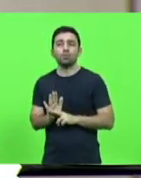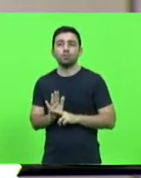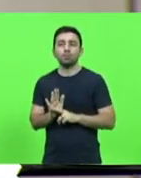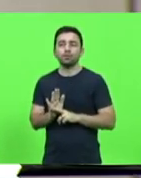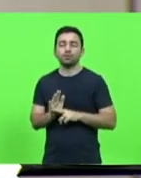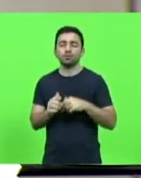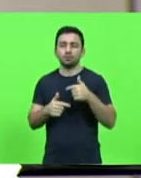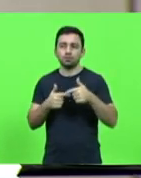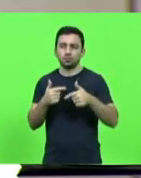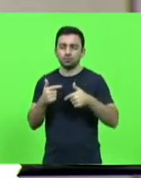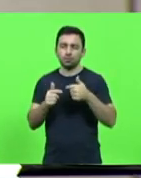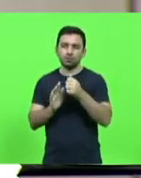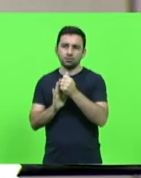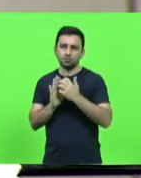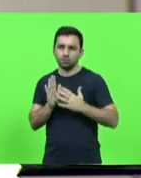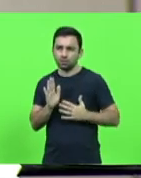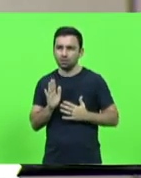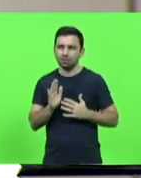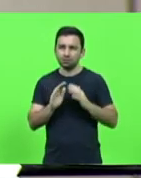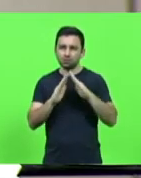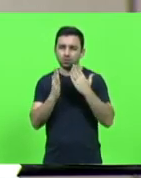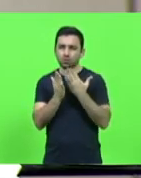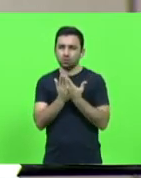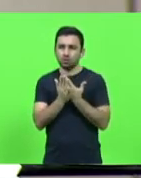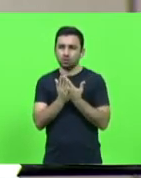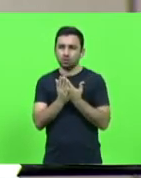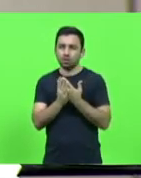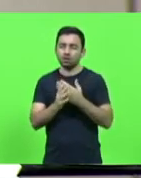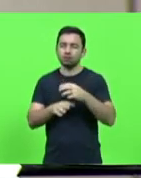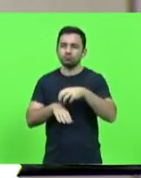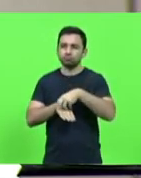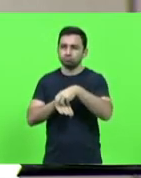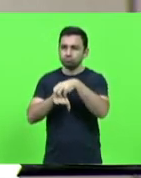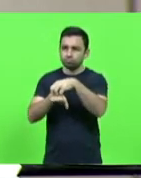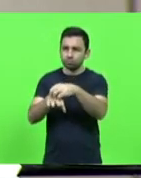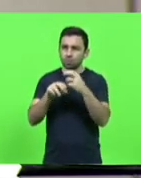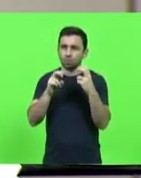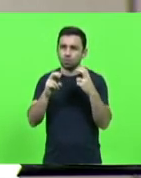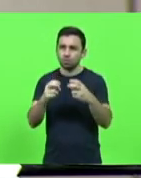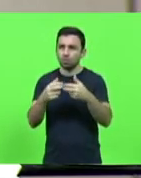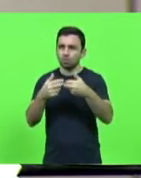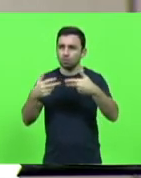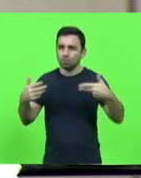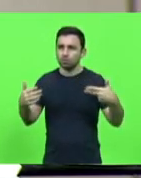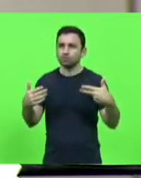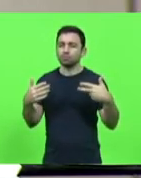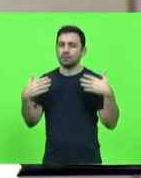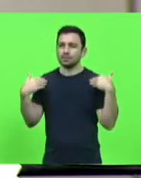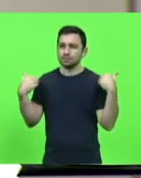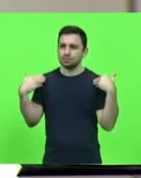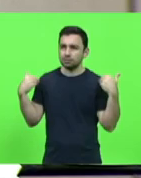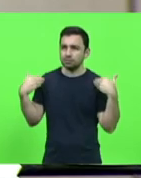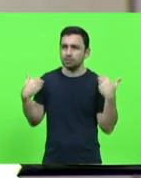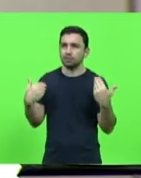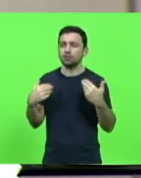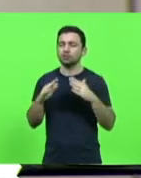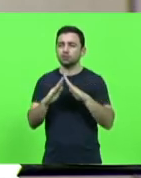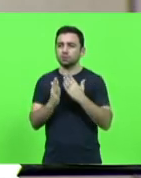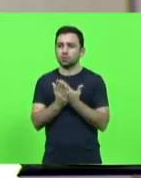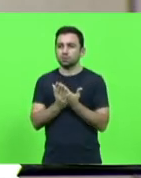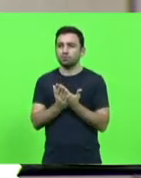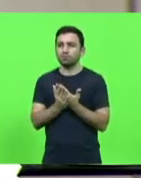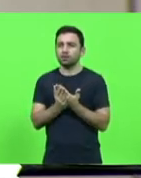atividades escolares de excursão e passeios. Em discussão? Não havendo quem